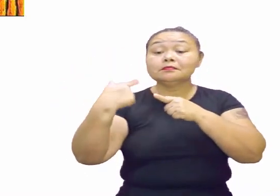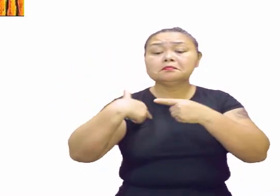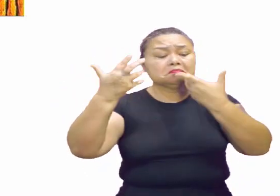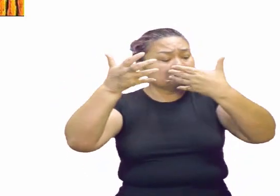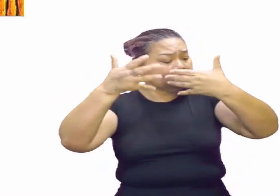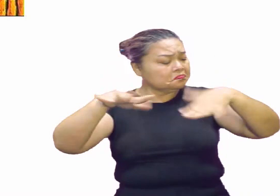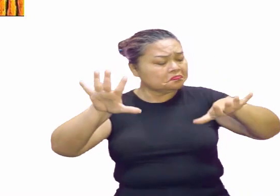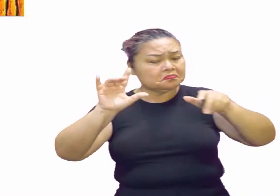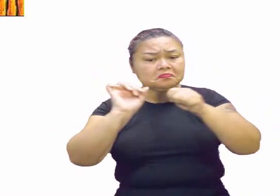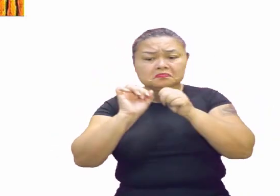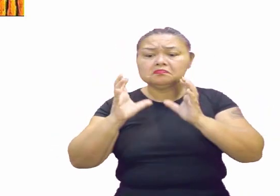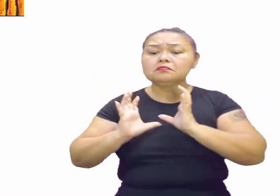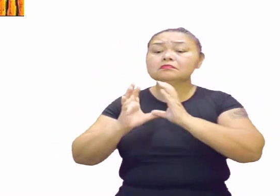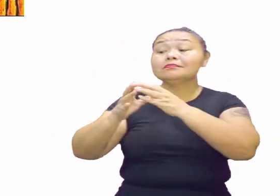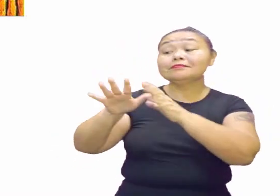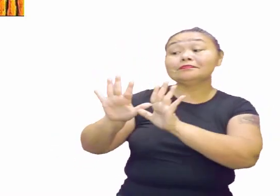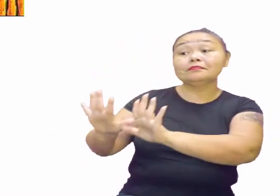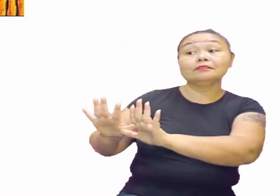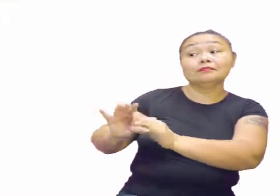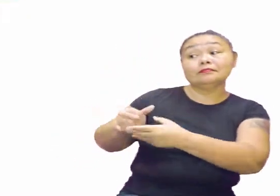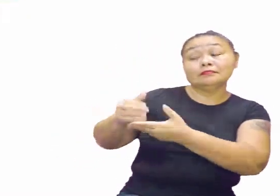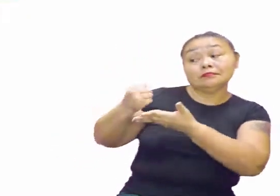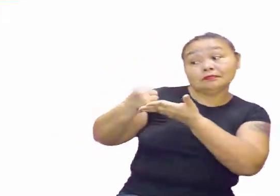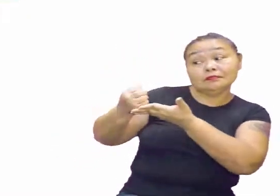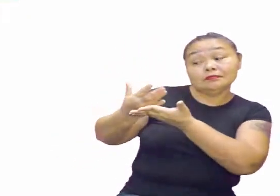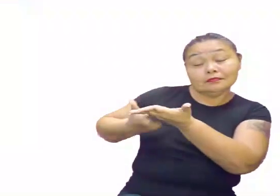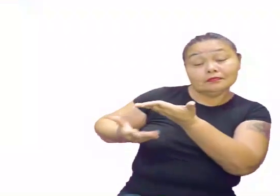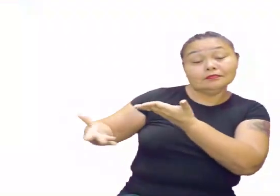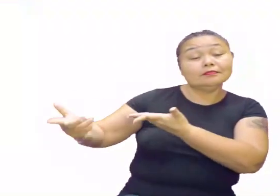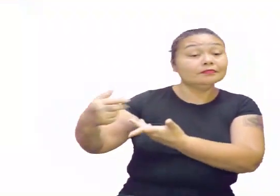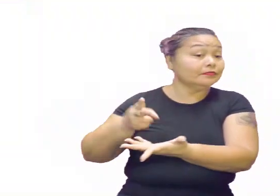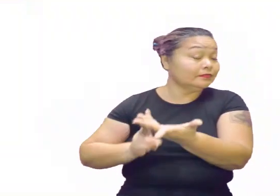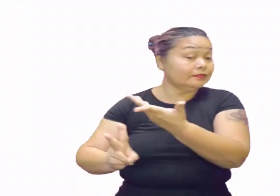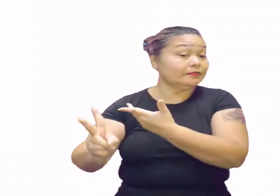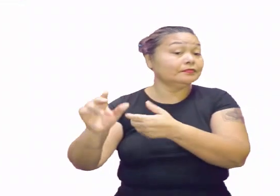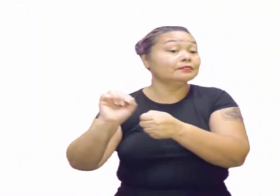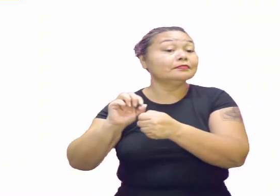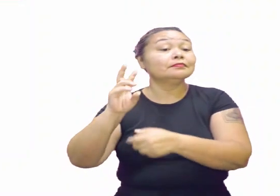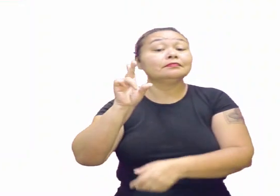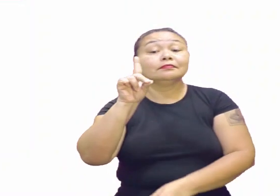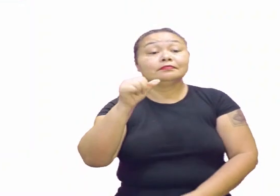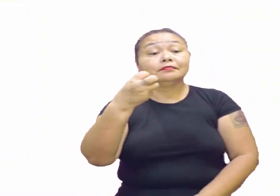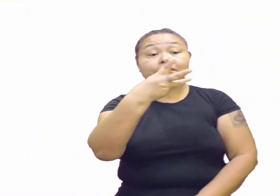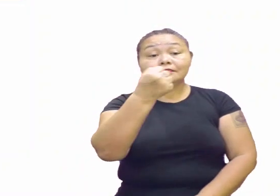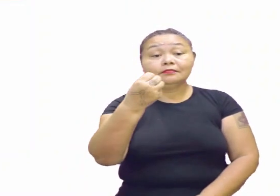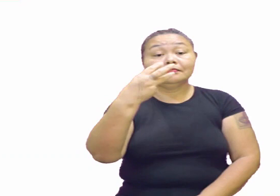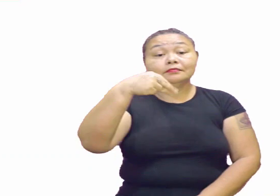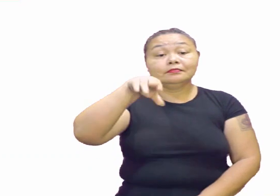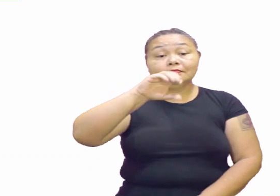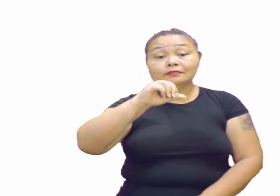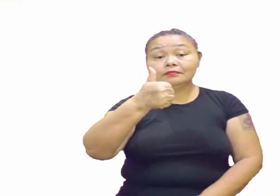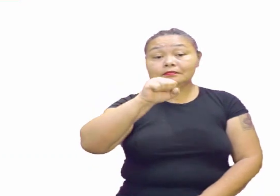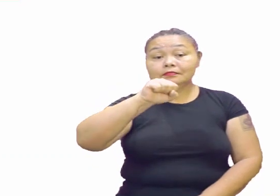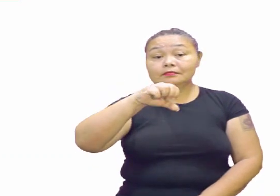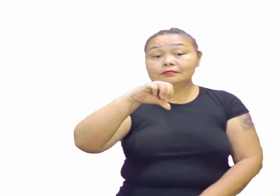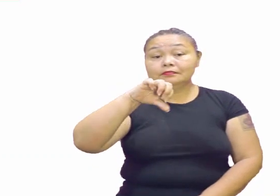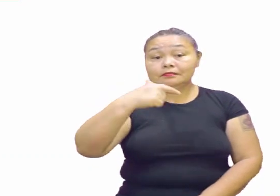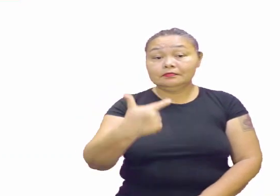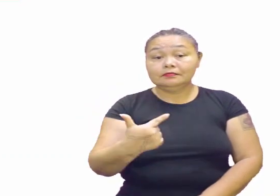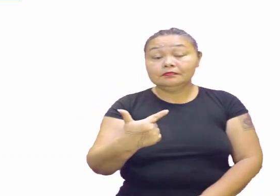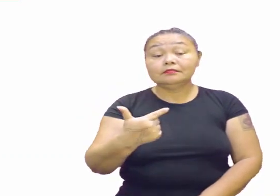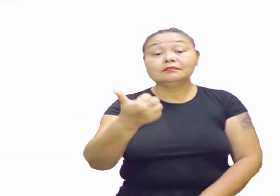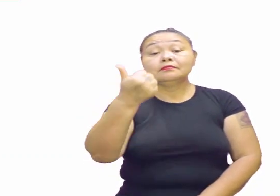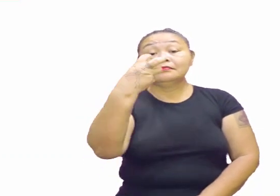estava satisfazendo o grupo deles. Sempre, né? No dia 31 de março de